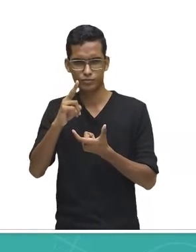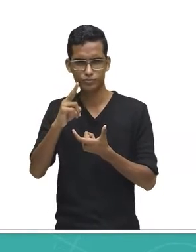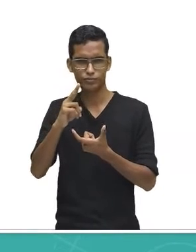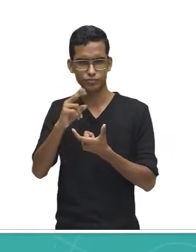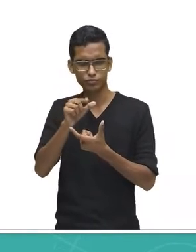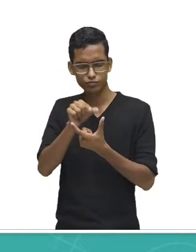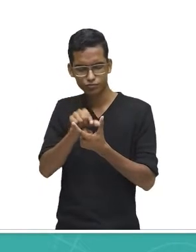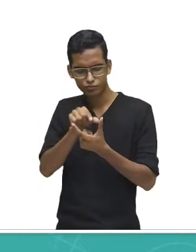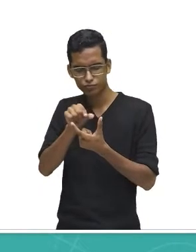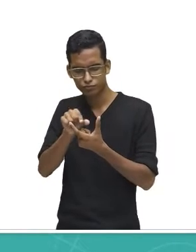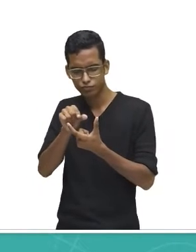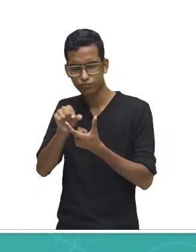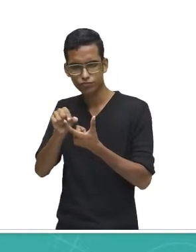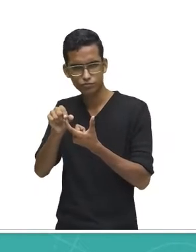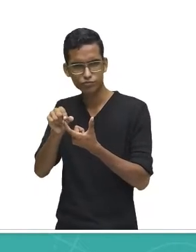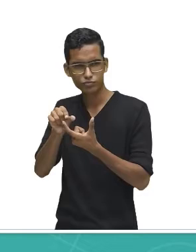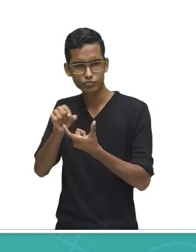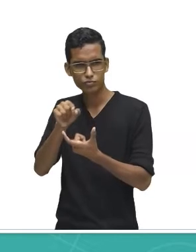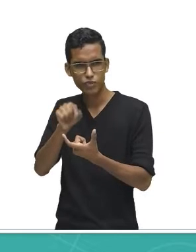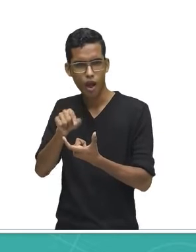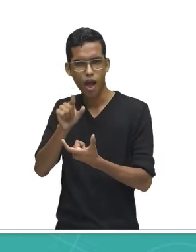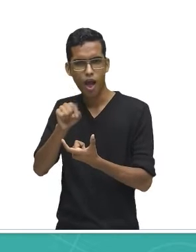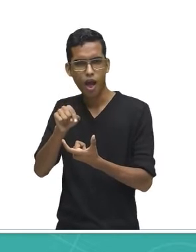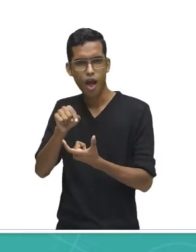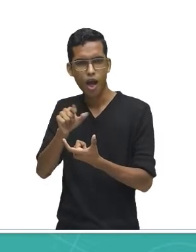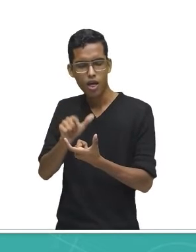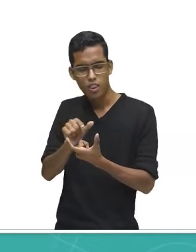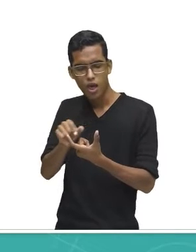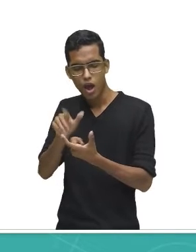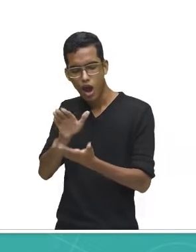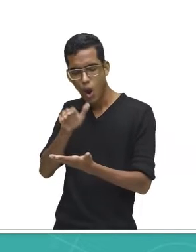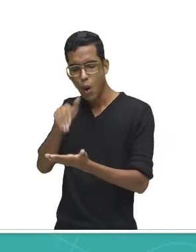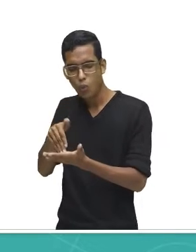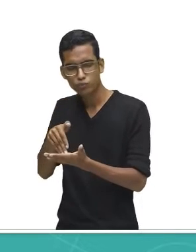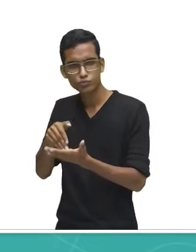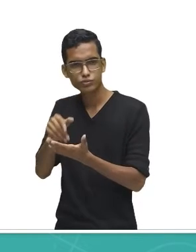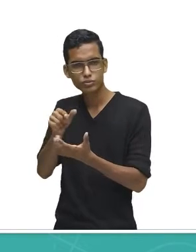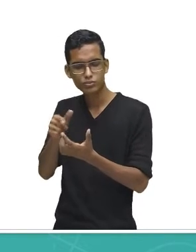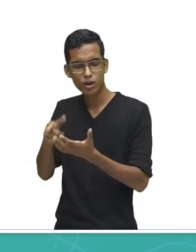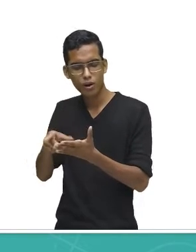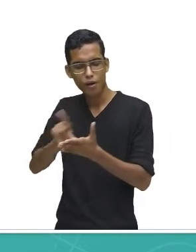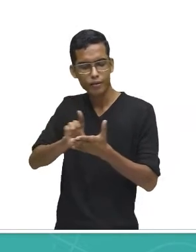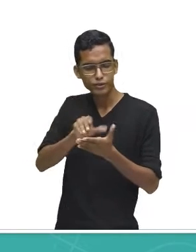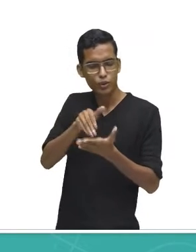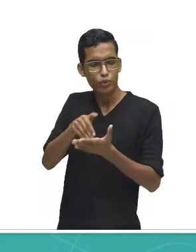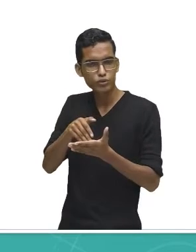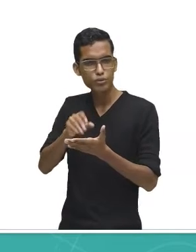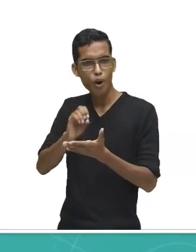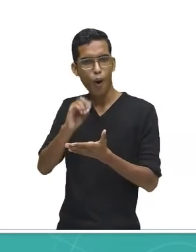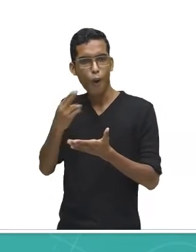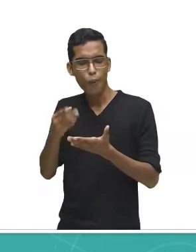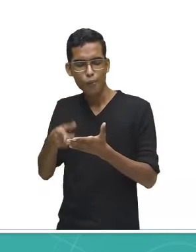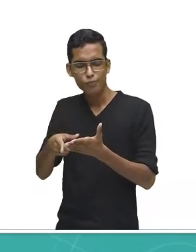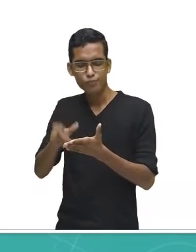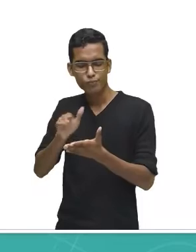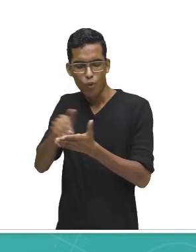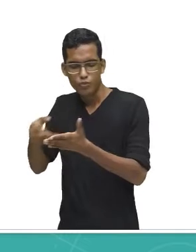sílaba tônica ela recai, se é na última, penúltima ou antepenúltima. Então, verifiquem.